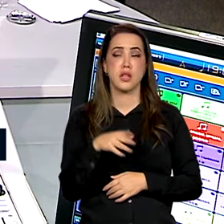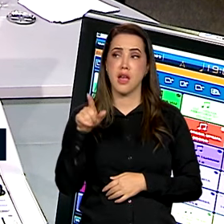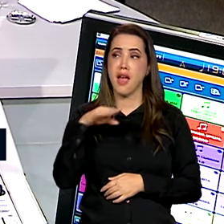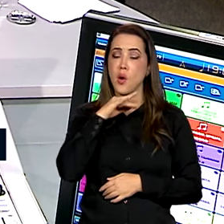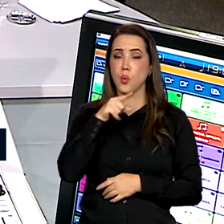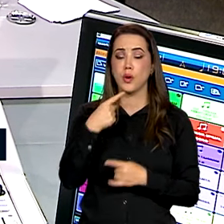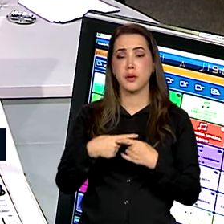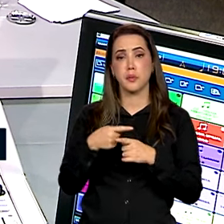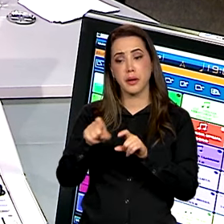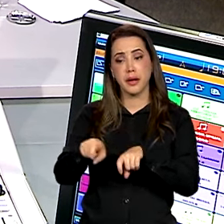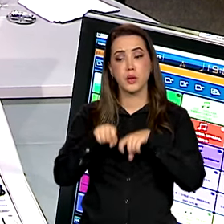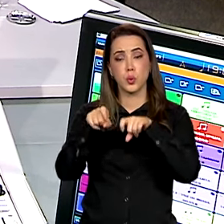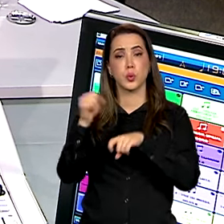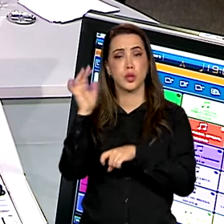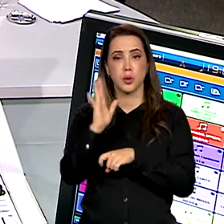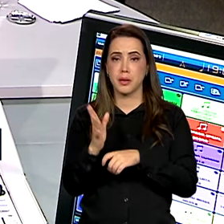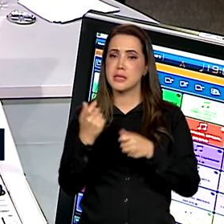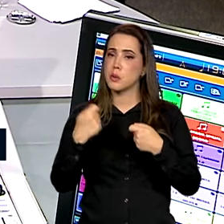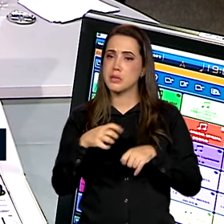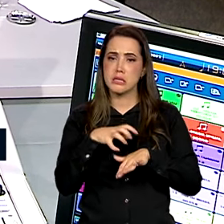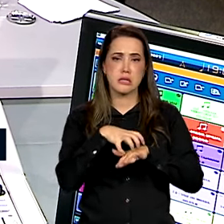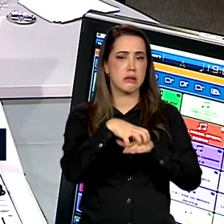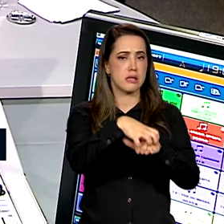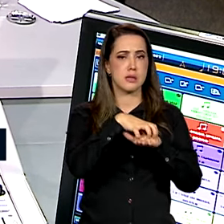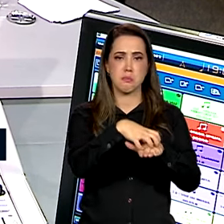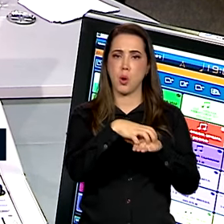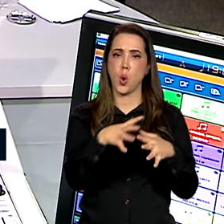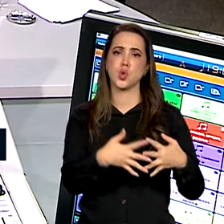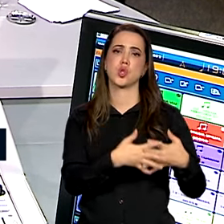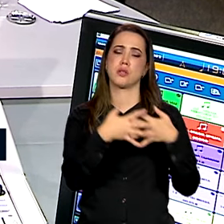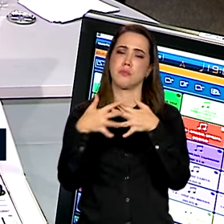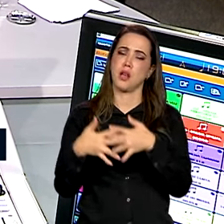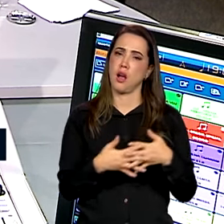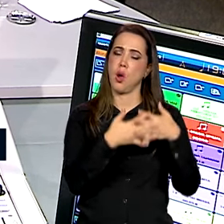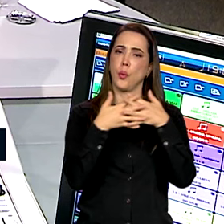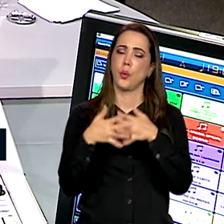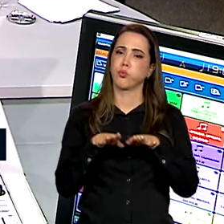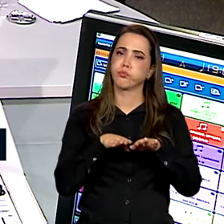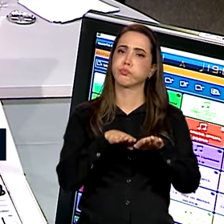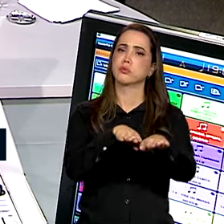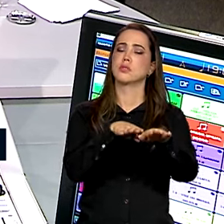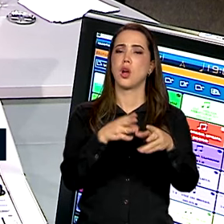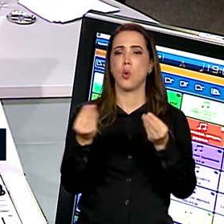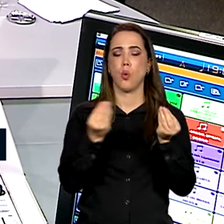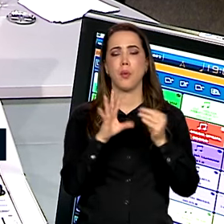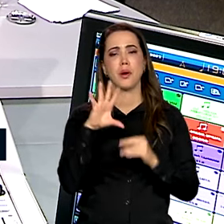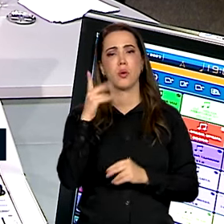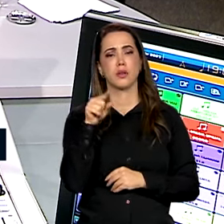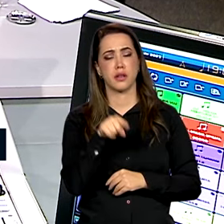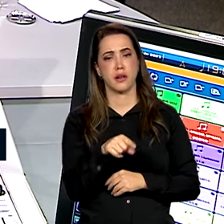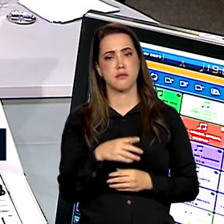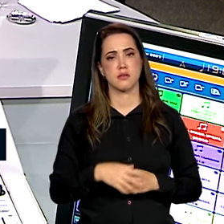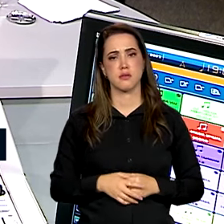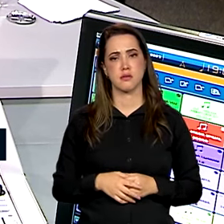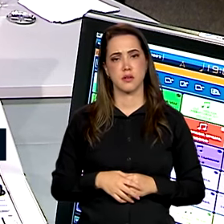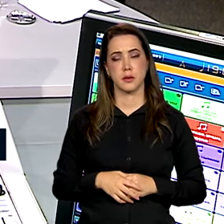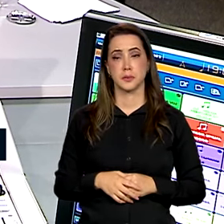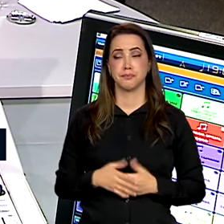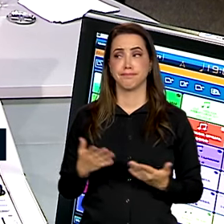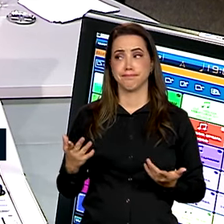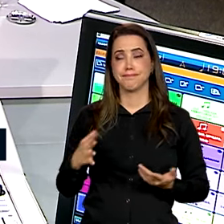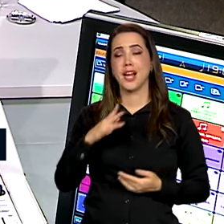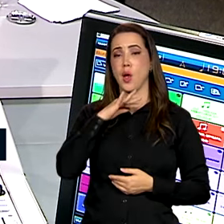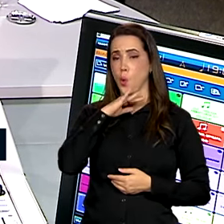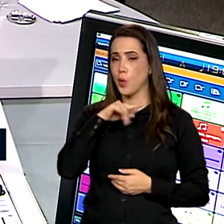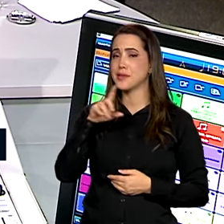da safra brasileira que escoa justamente pelas rodovias que que tá sendo feito aí nesse sentido aí de escoamento prejudica